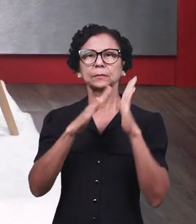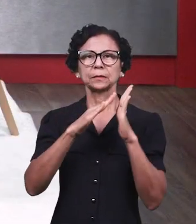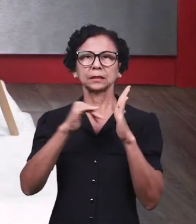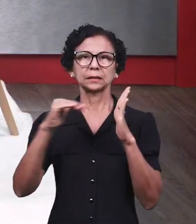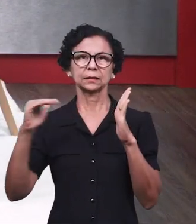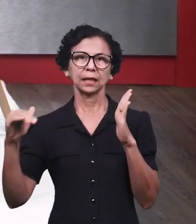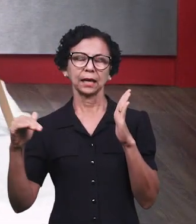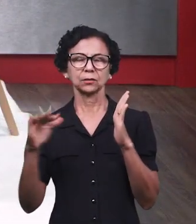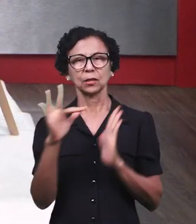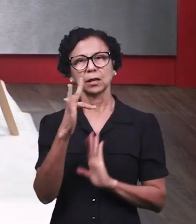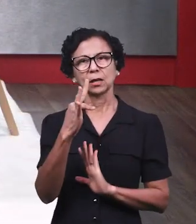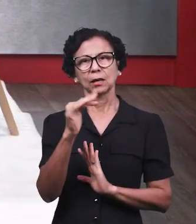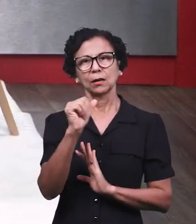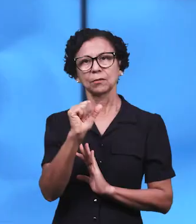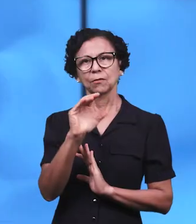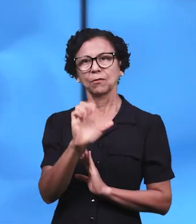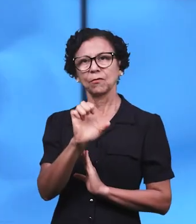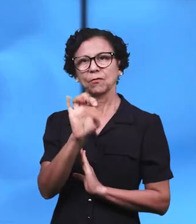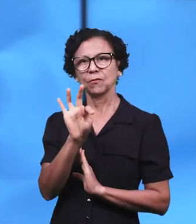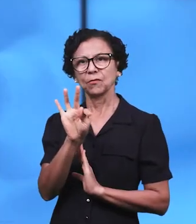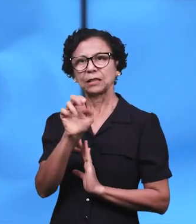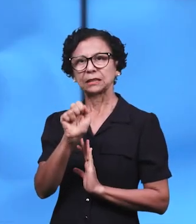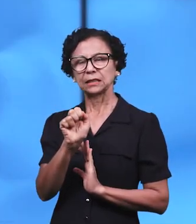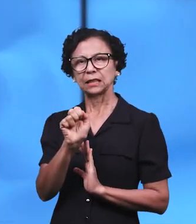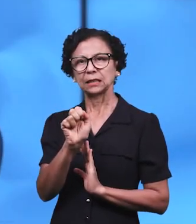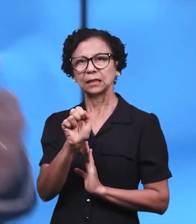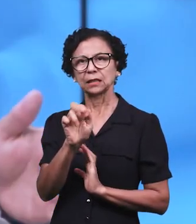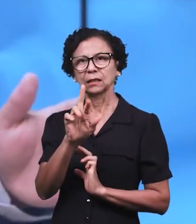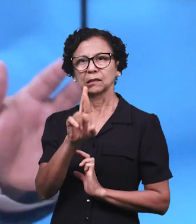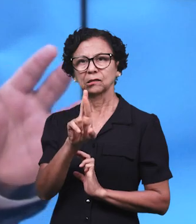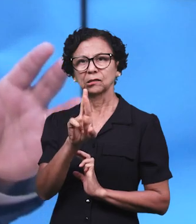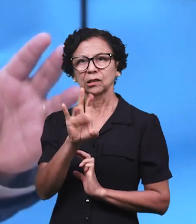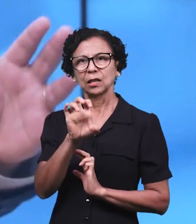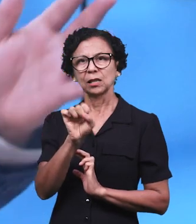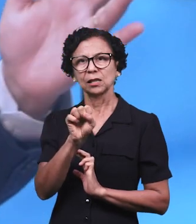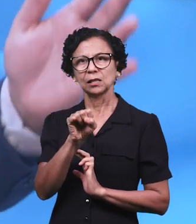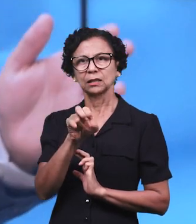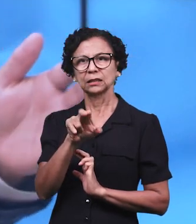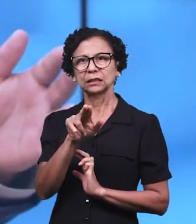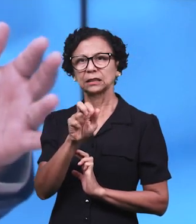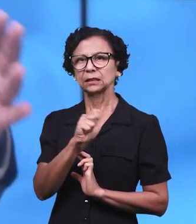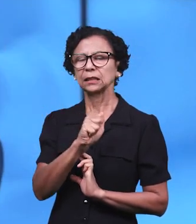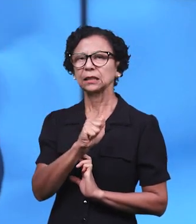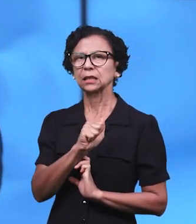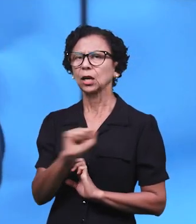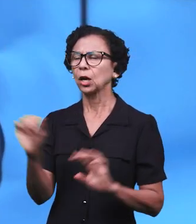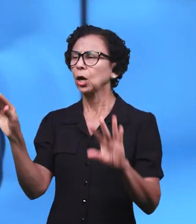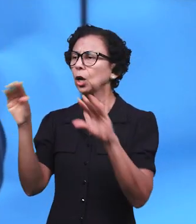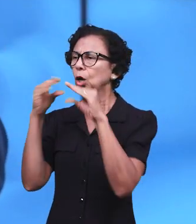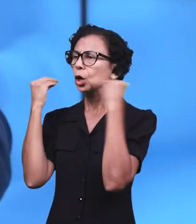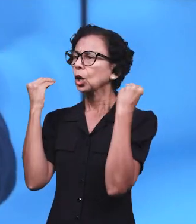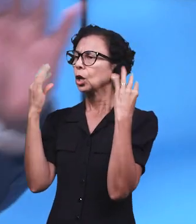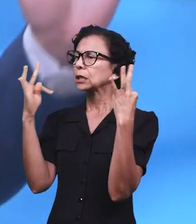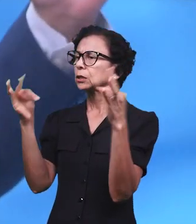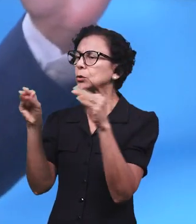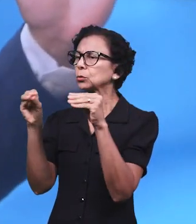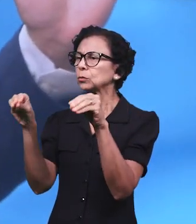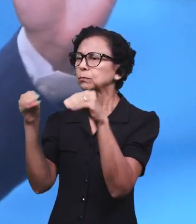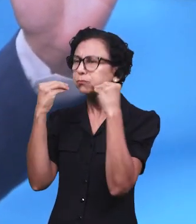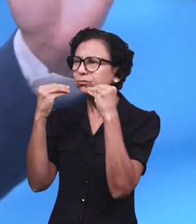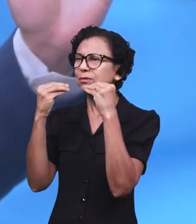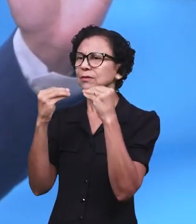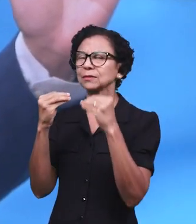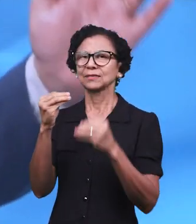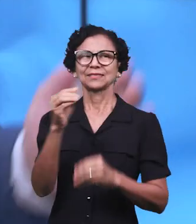fazer um tratamento estético, que é a faceta de resina, é só eu chegar no consultório do dentista e falar assim, coloca a faceta em